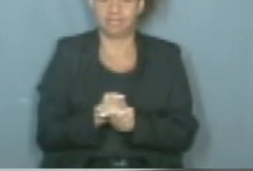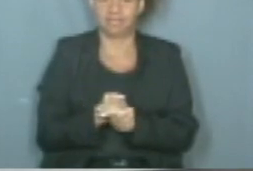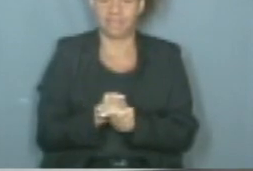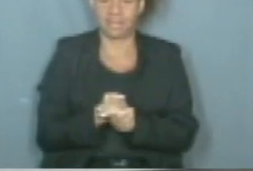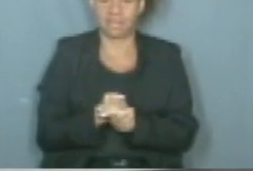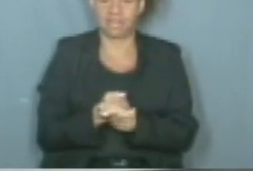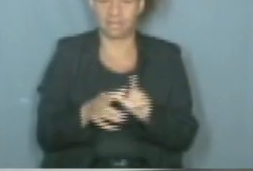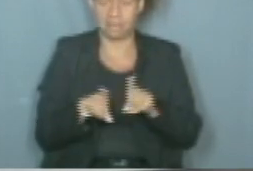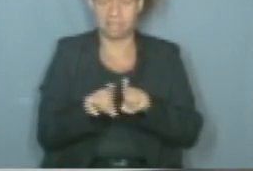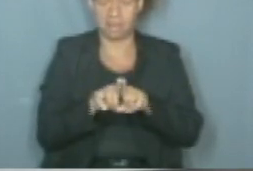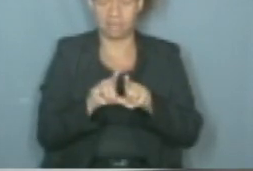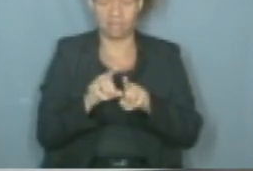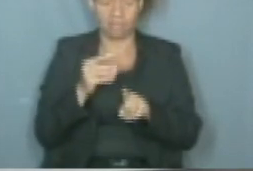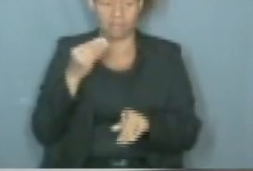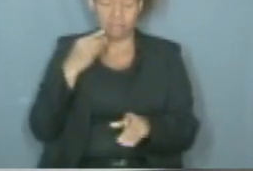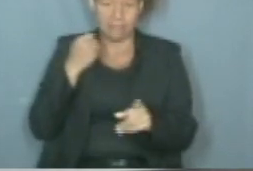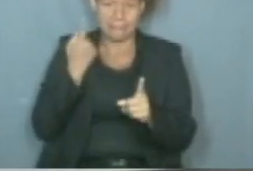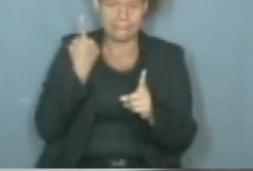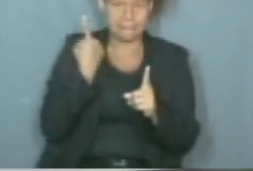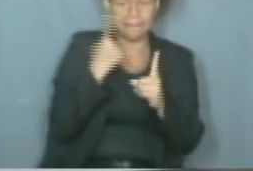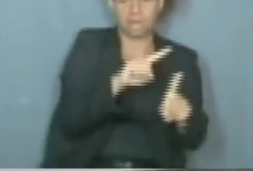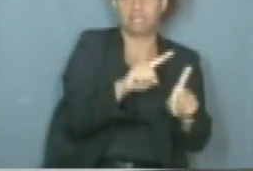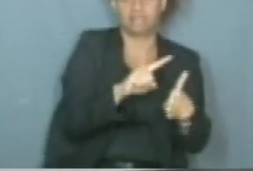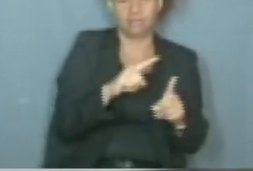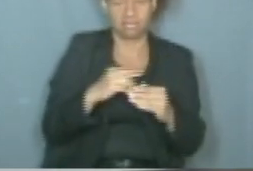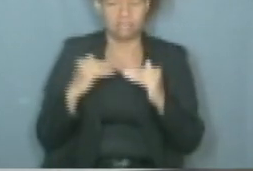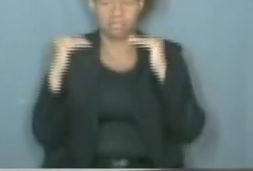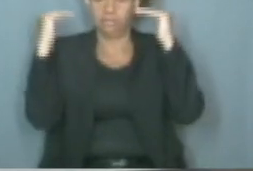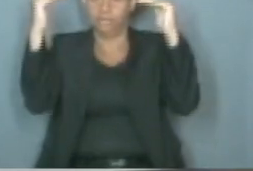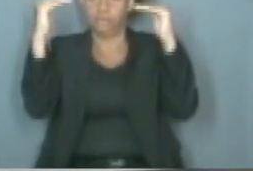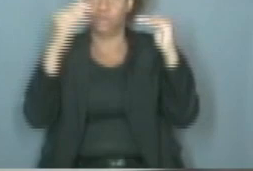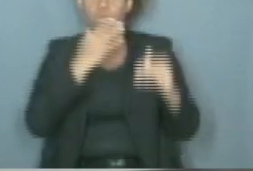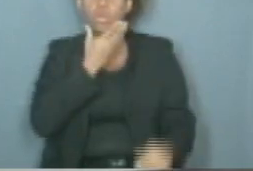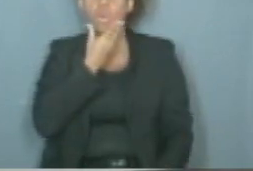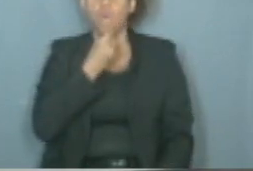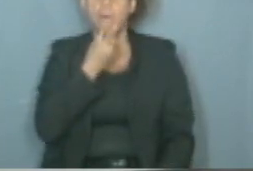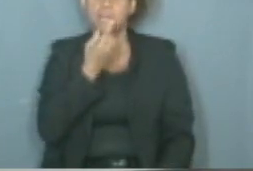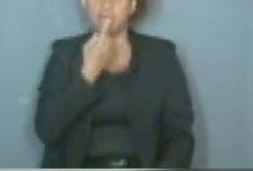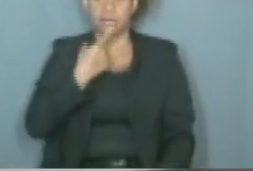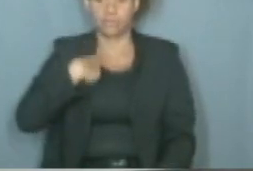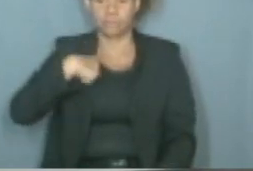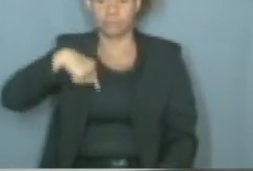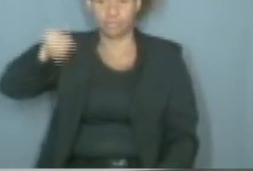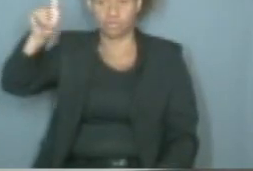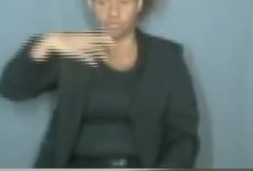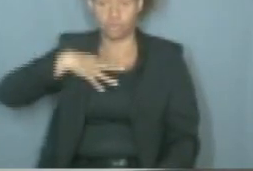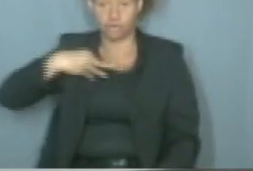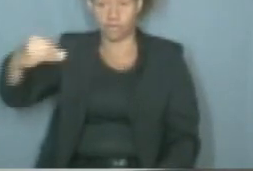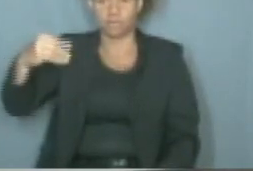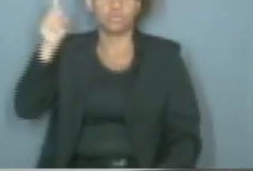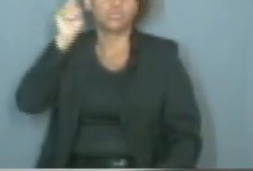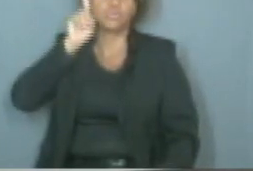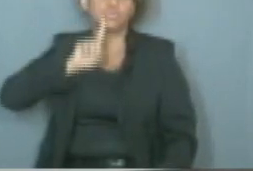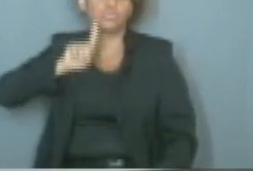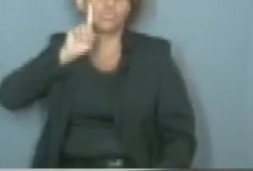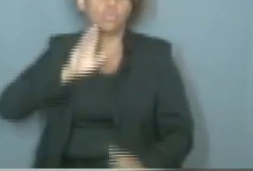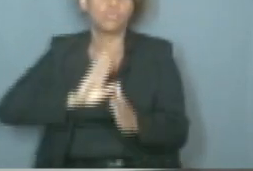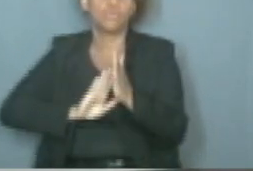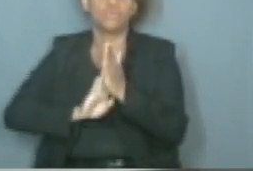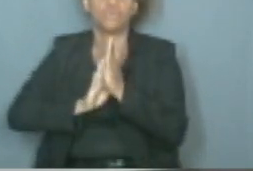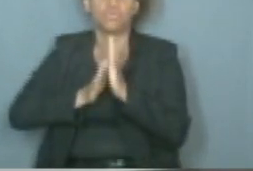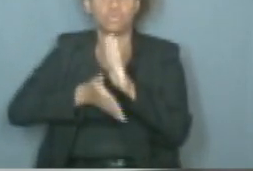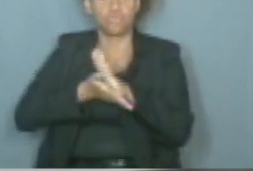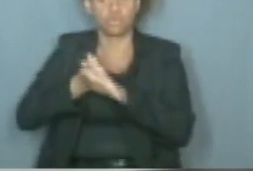atentado à soberania. O homem que enviou seu filho para os Estados Unidos para atuar como